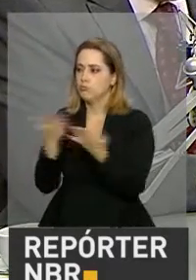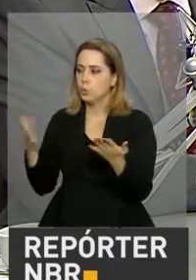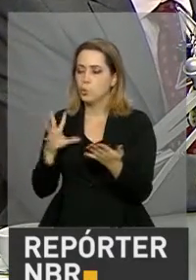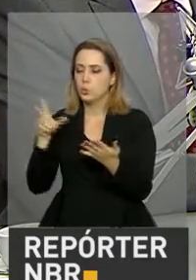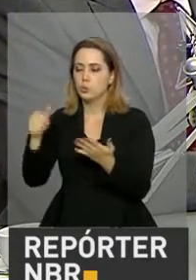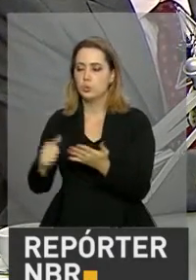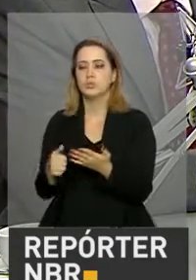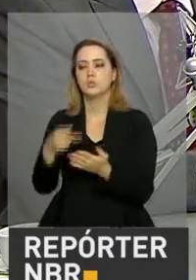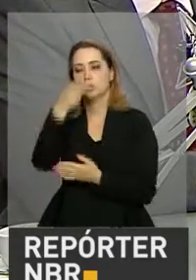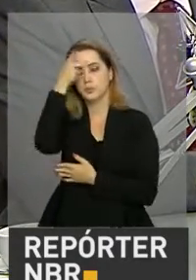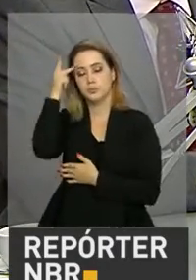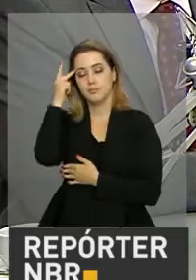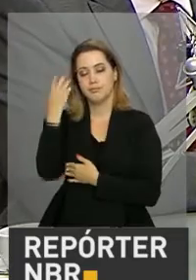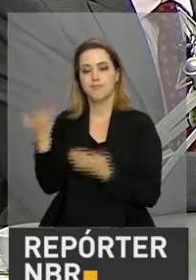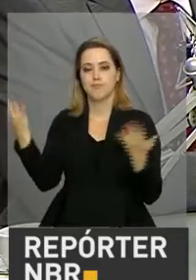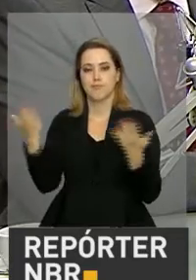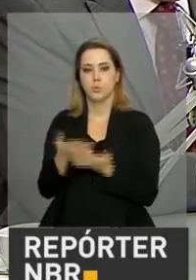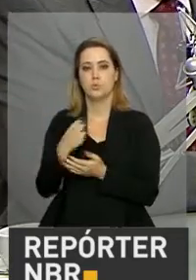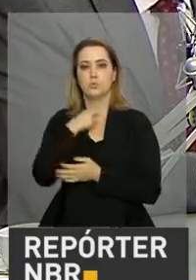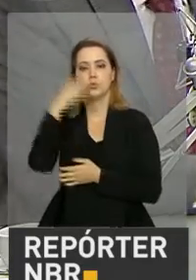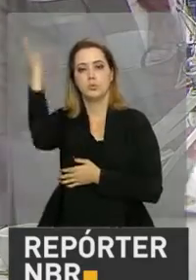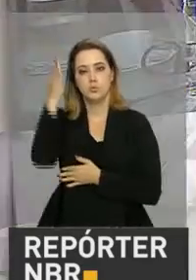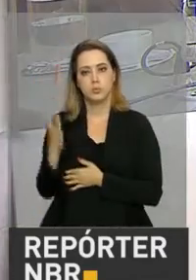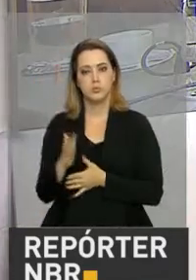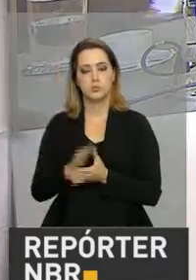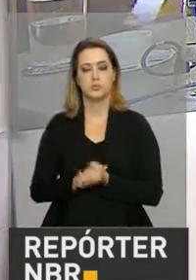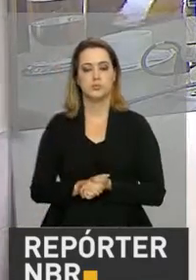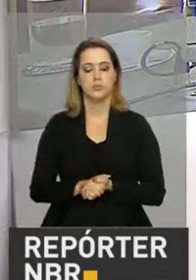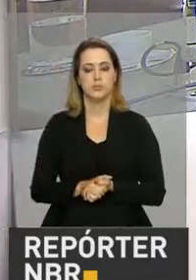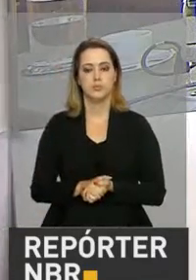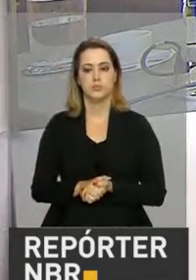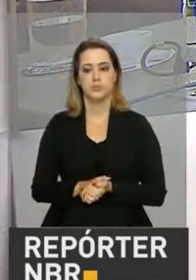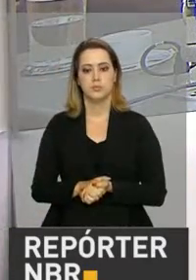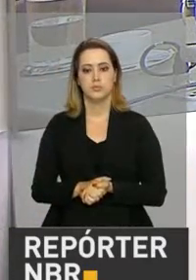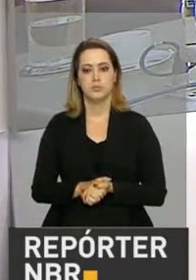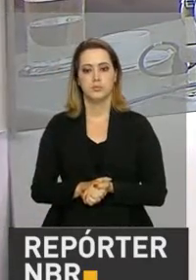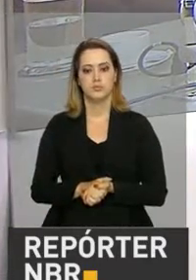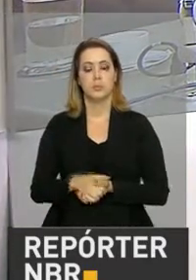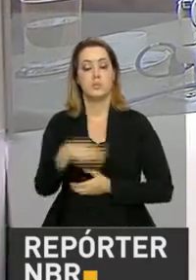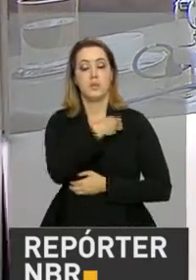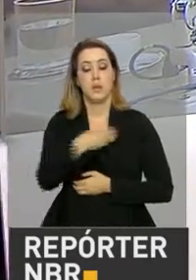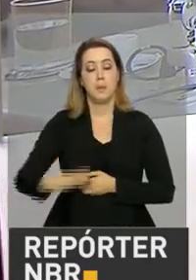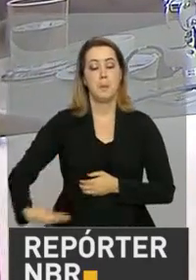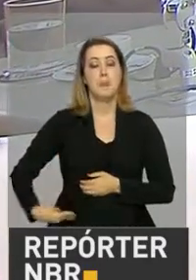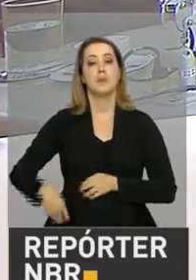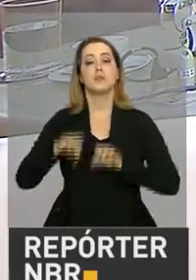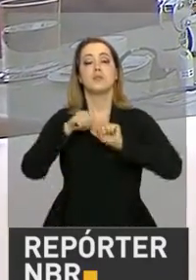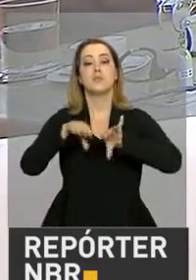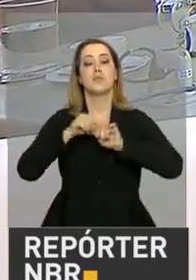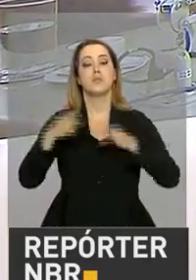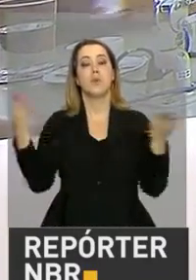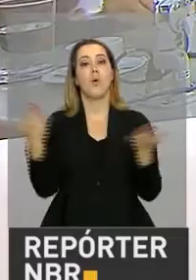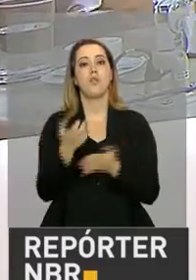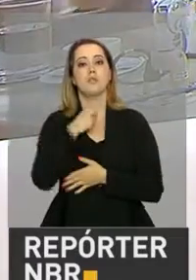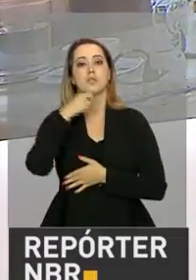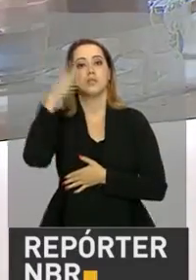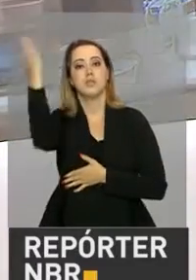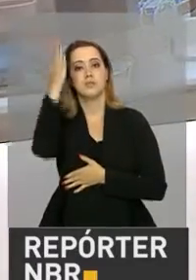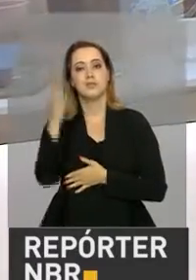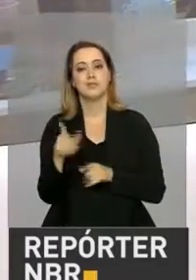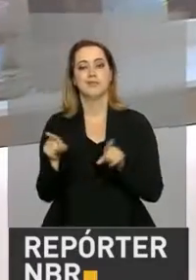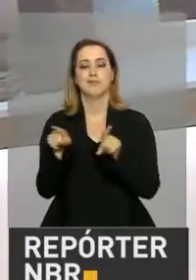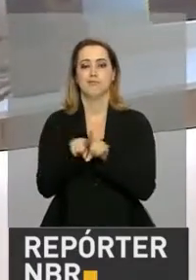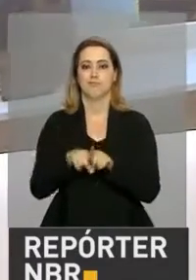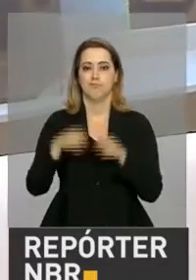todos os ouvidos pela oportunidade aqui na voz do brasil o ministro da educação falando ao vivo na tv nbr e